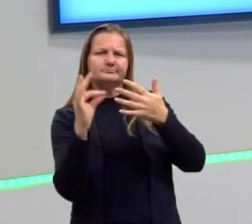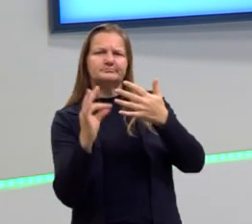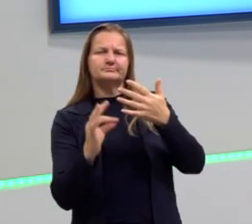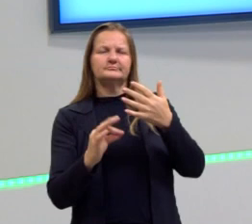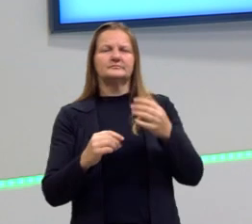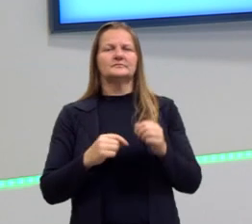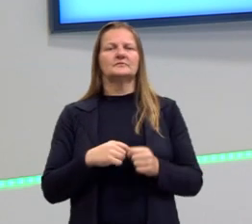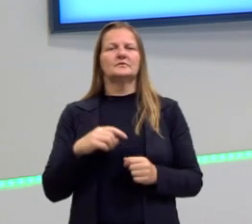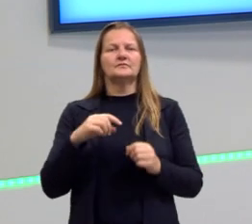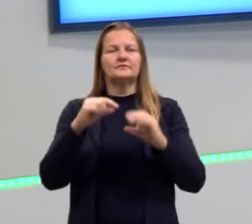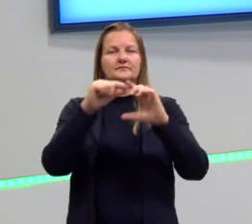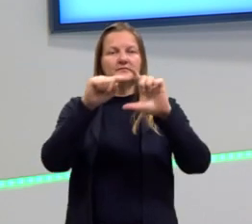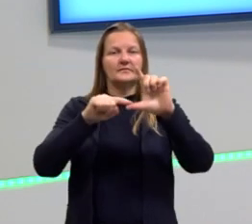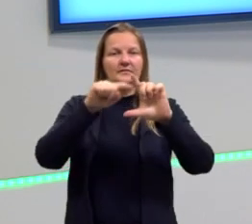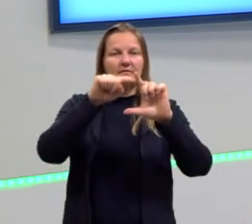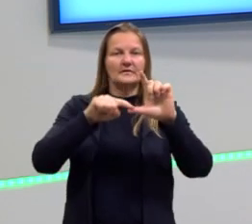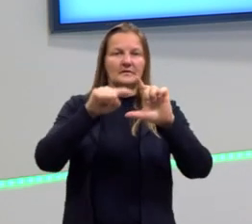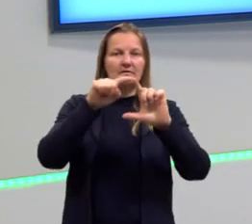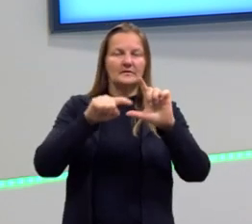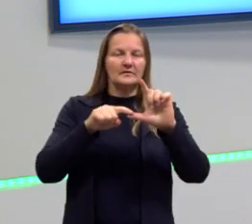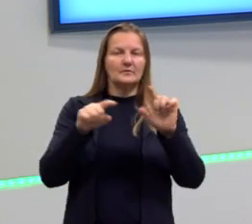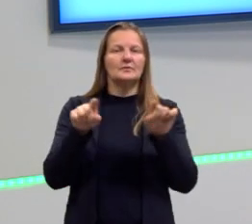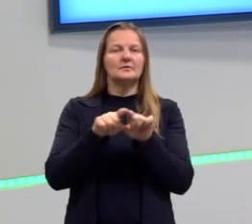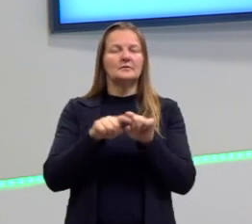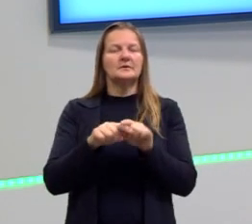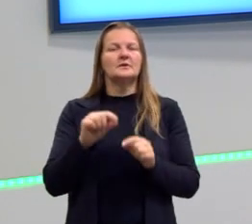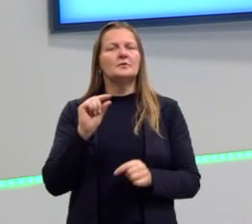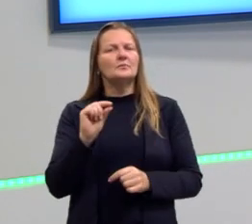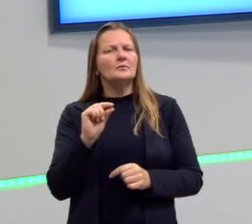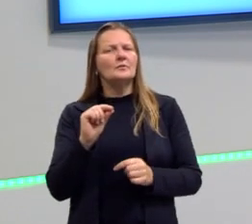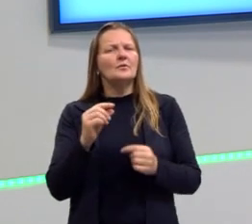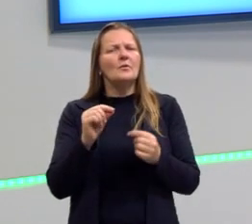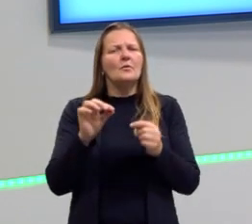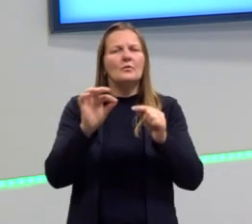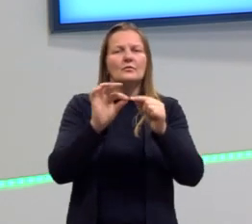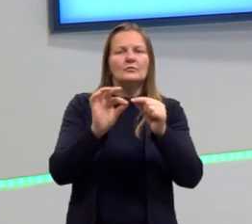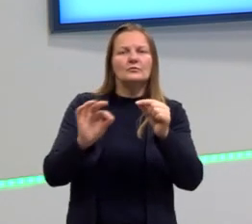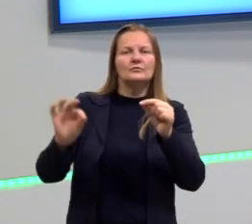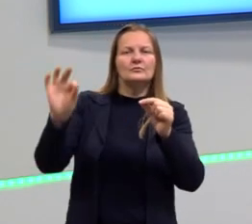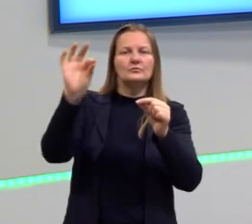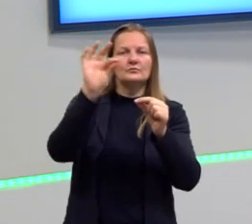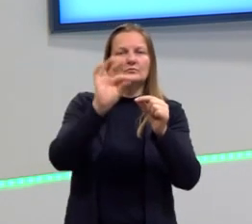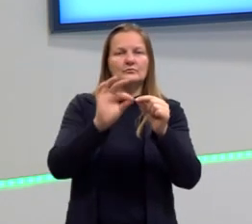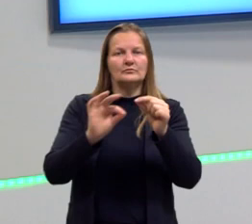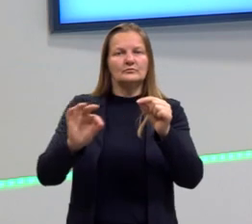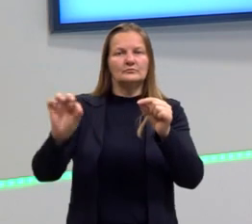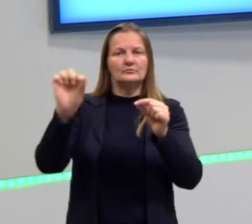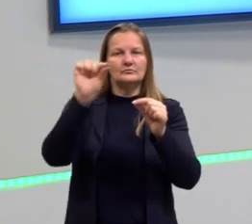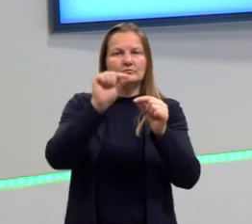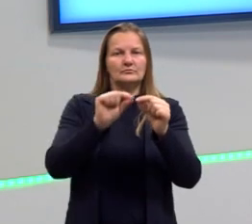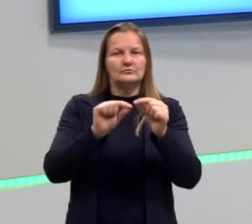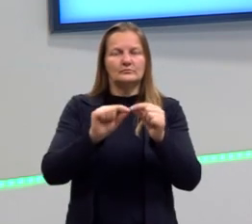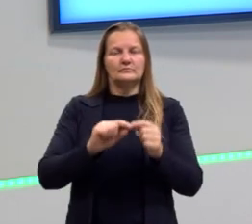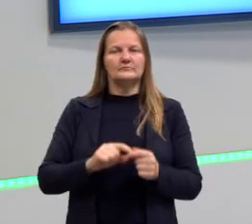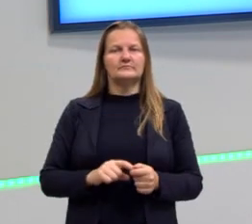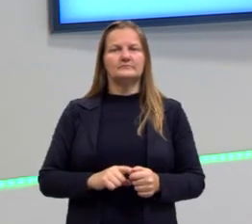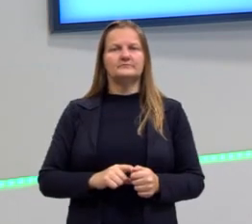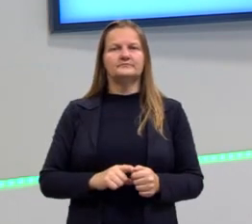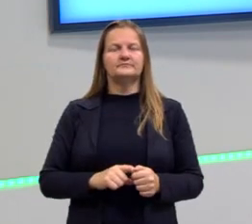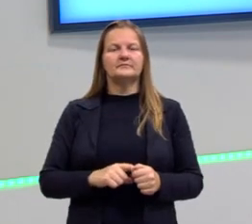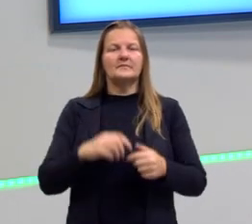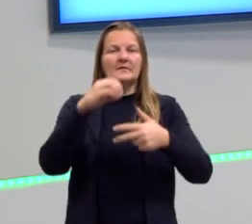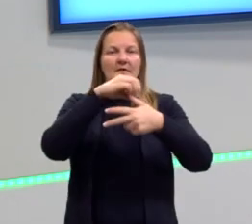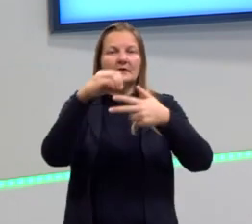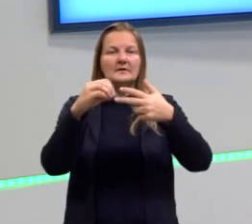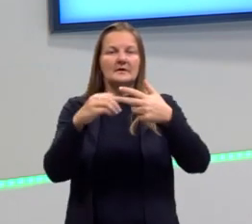de ângulos e também ali um pouco da circunferência essa questão ela é do